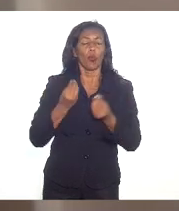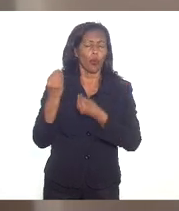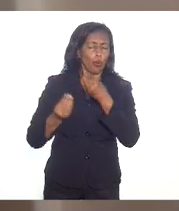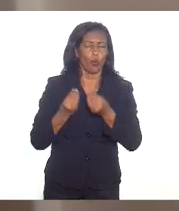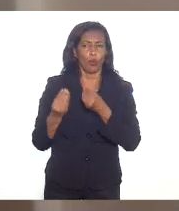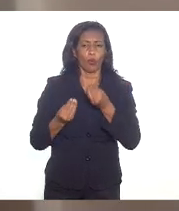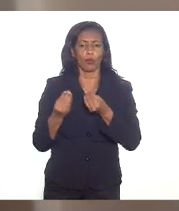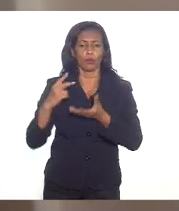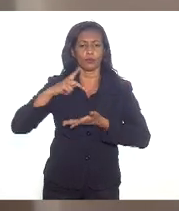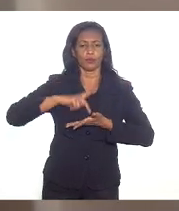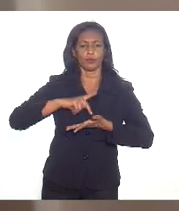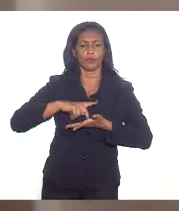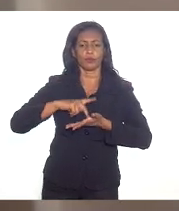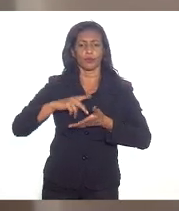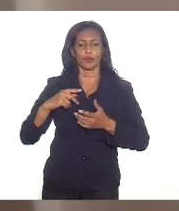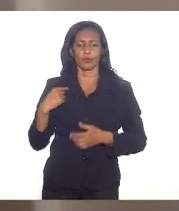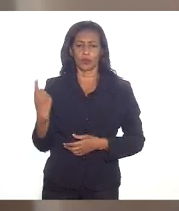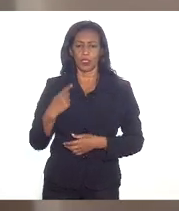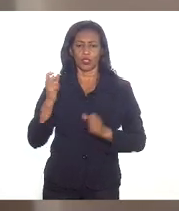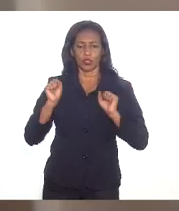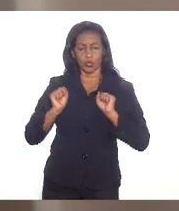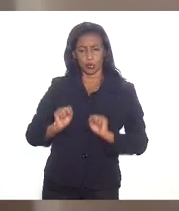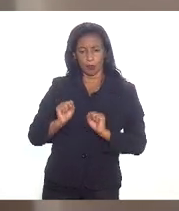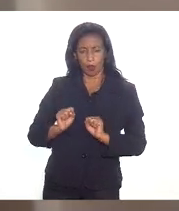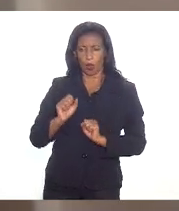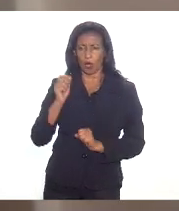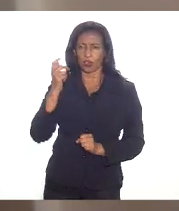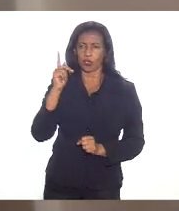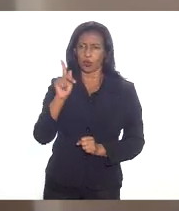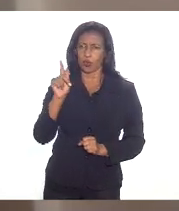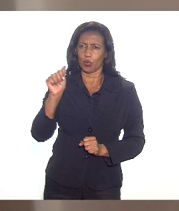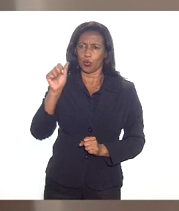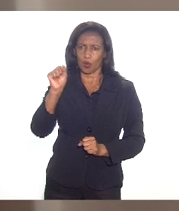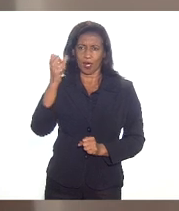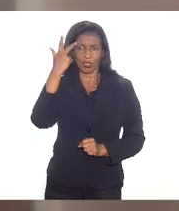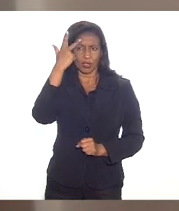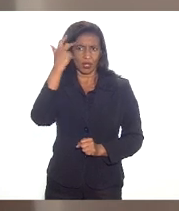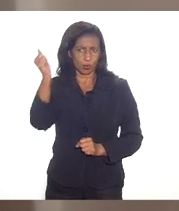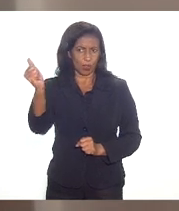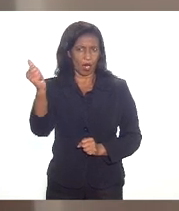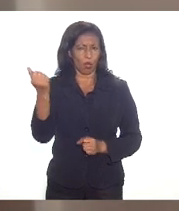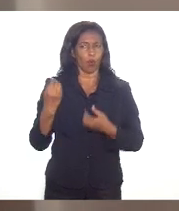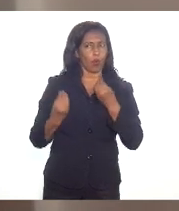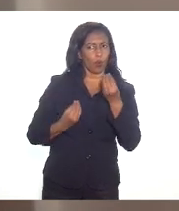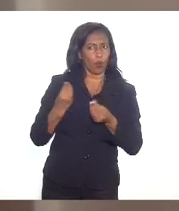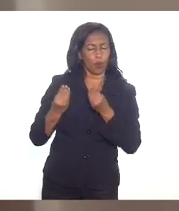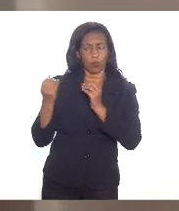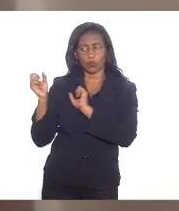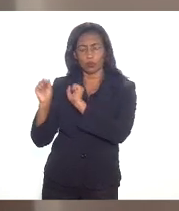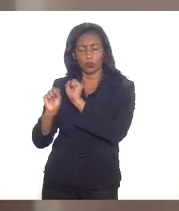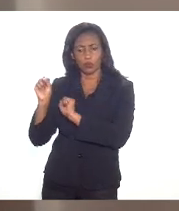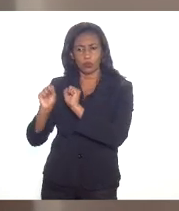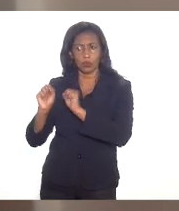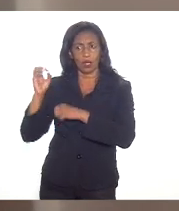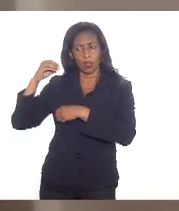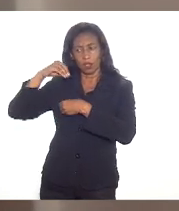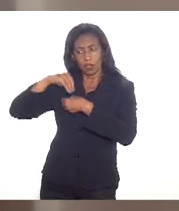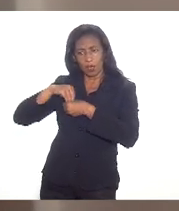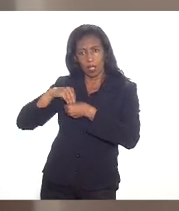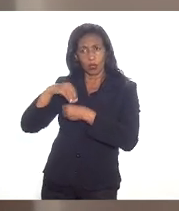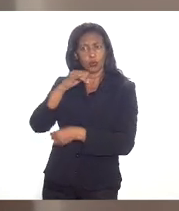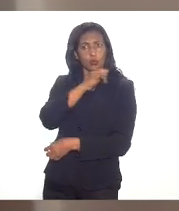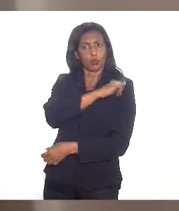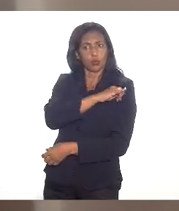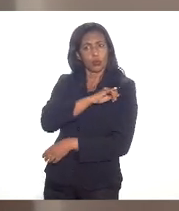fato, a gente pode usar o gás natural como instrumento de industrialização no estado do Rio